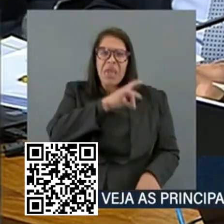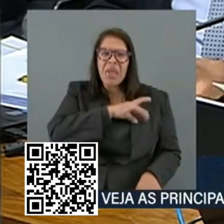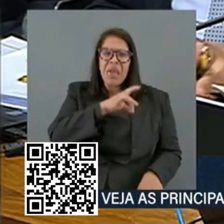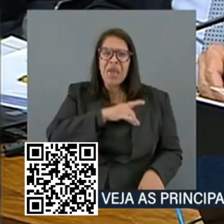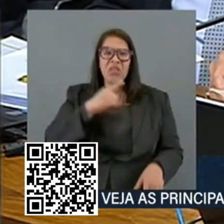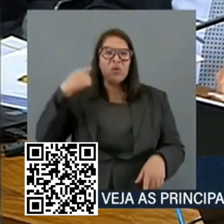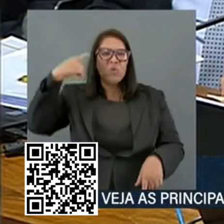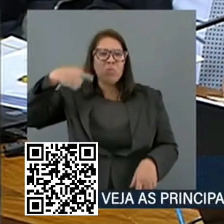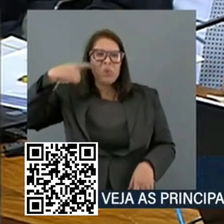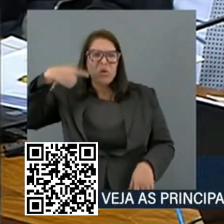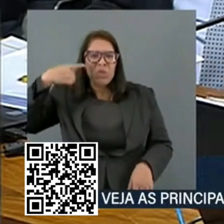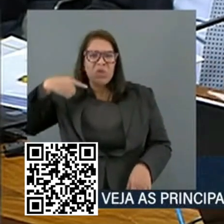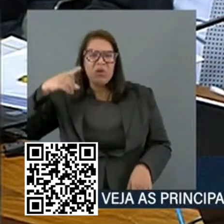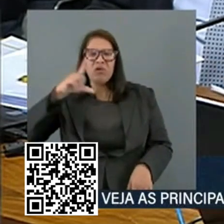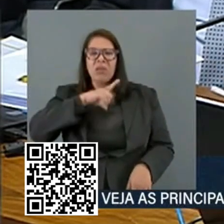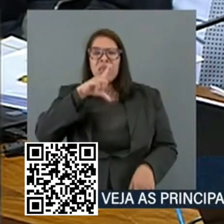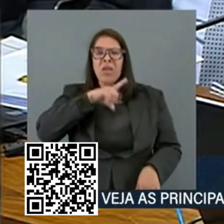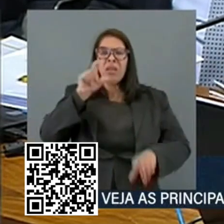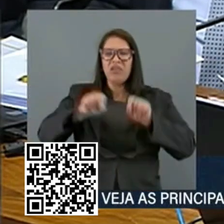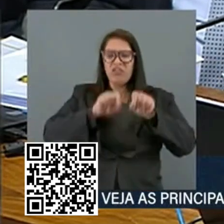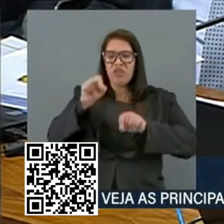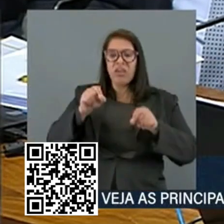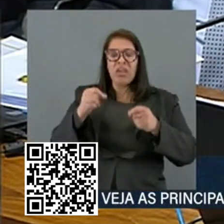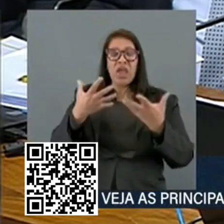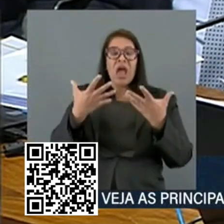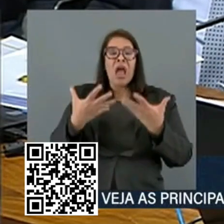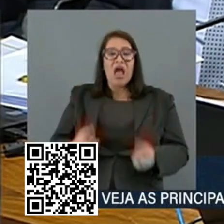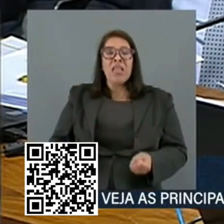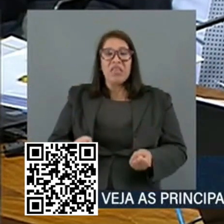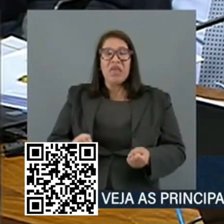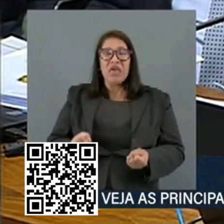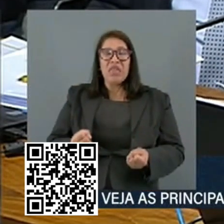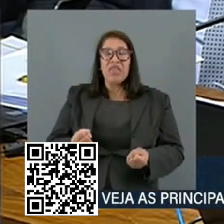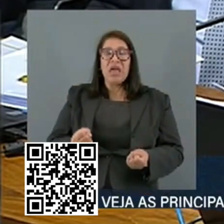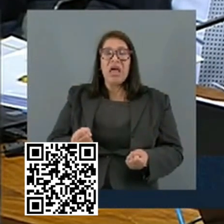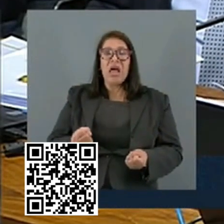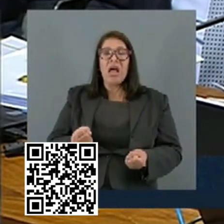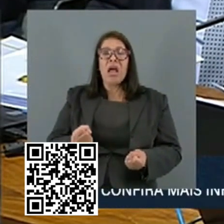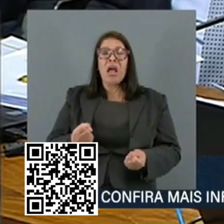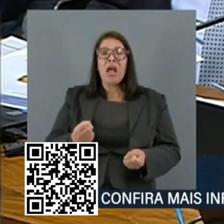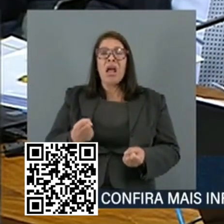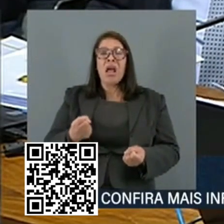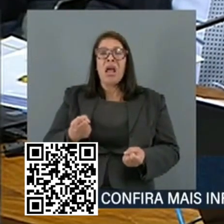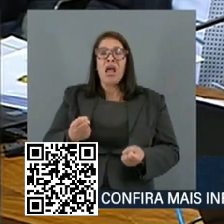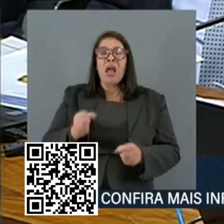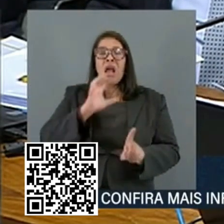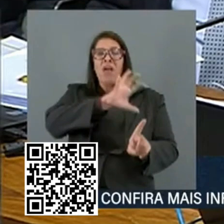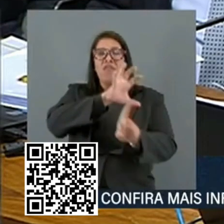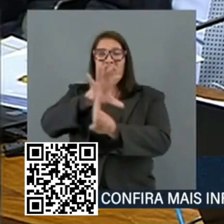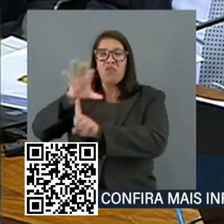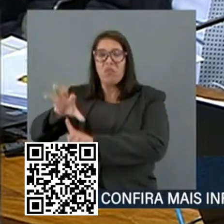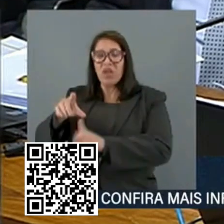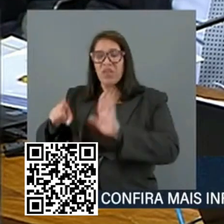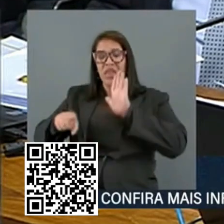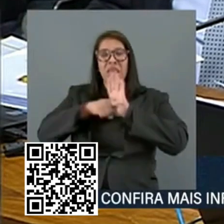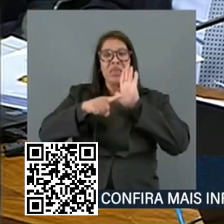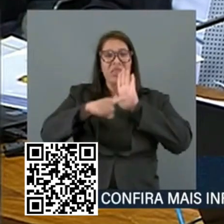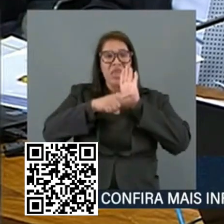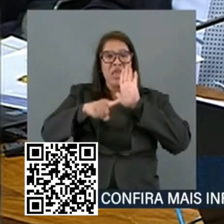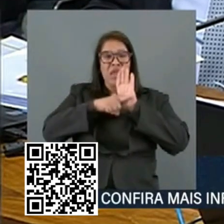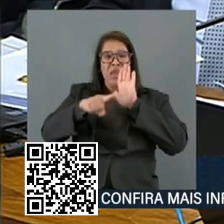parte dos políticos de adoção de medidas que possam causar impacto